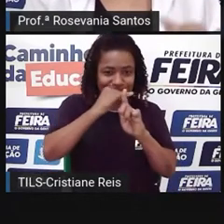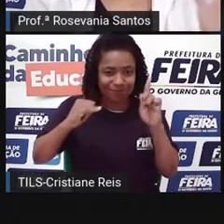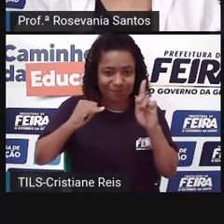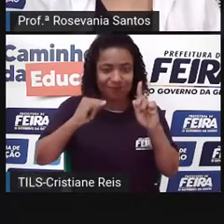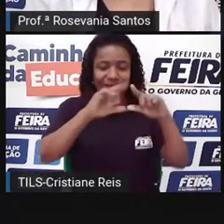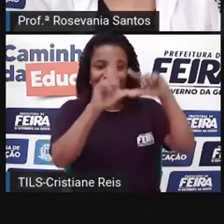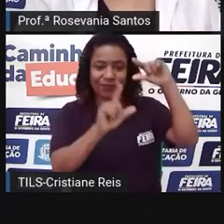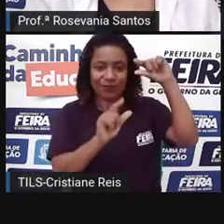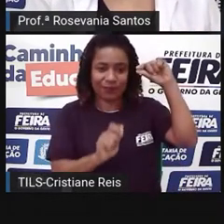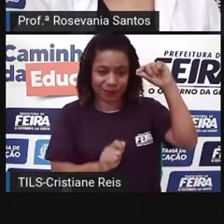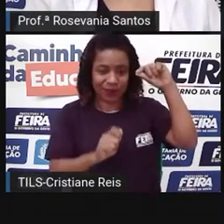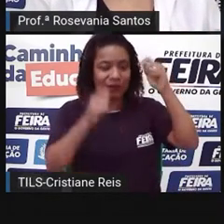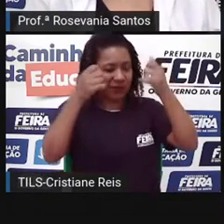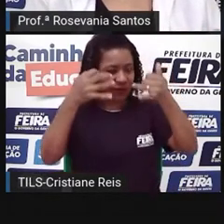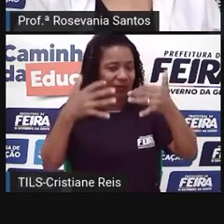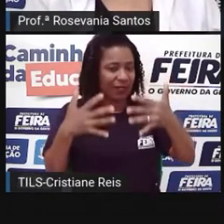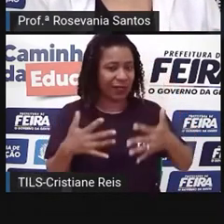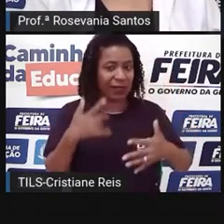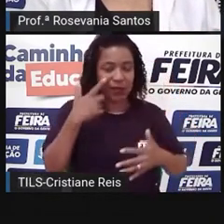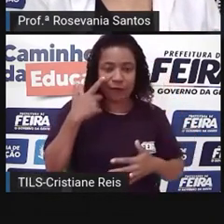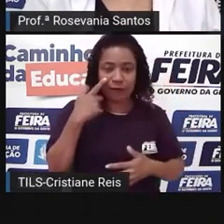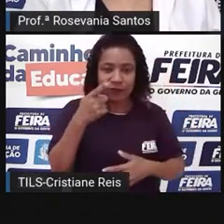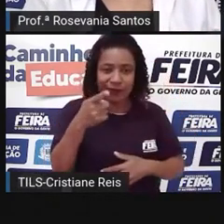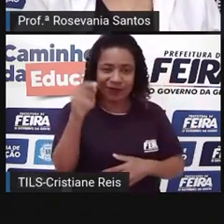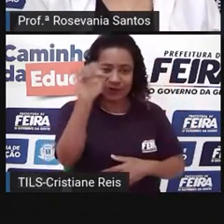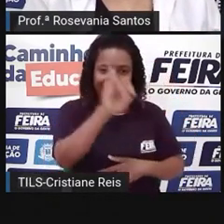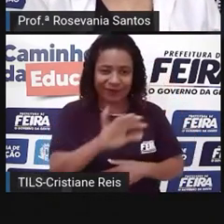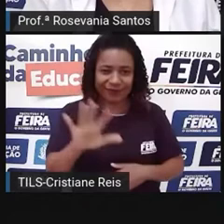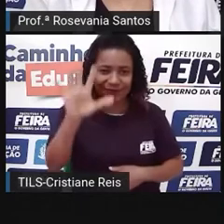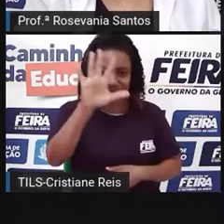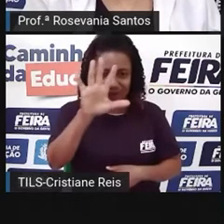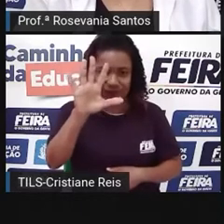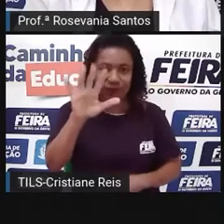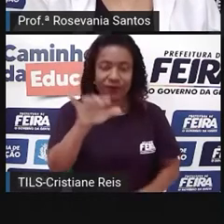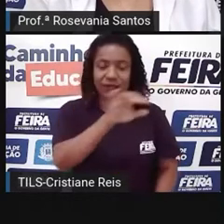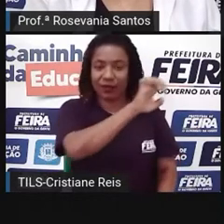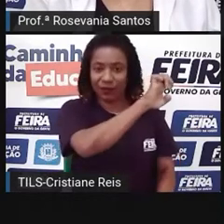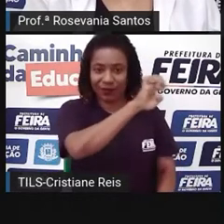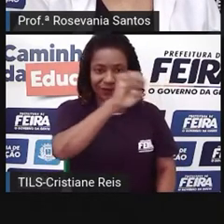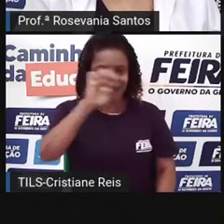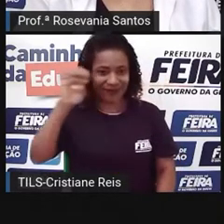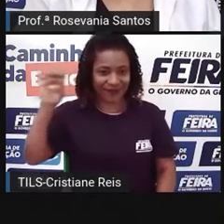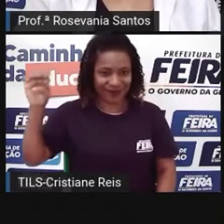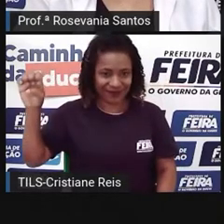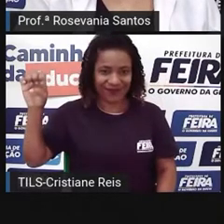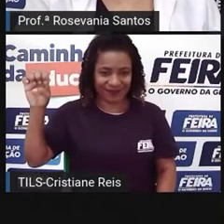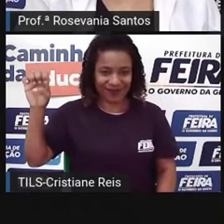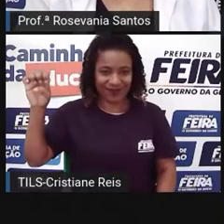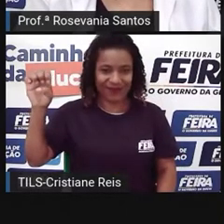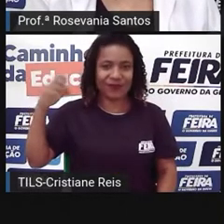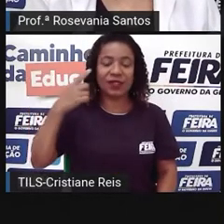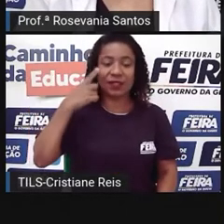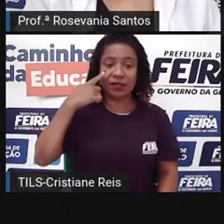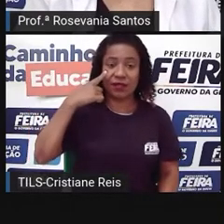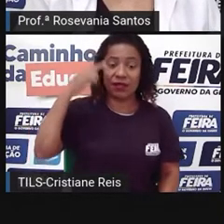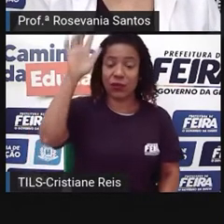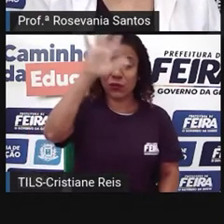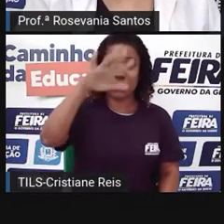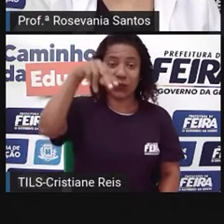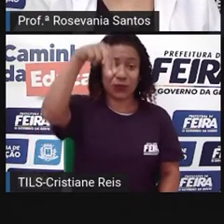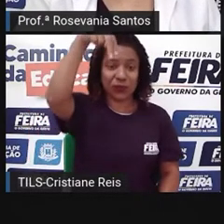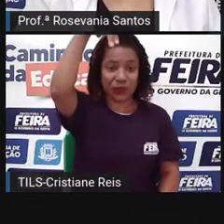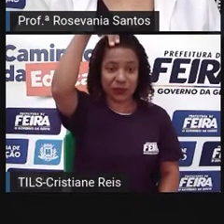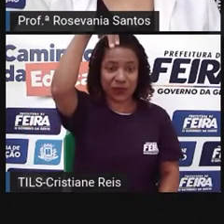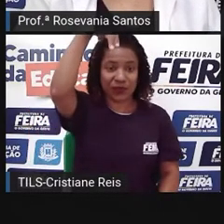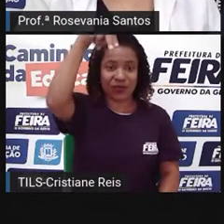que a Pró falou, que é um espelhamento. Eu tenho aqui a linha do Equador. Essa parte aqui é a zona tropical norte e esta